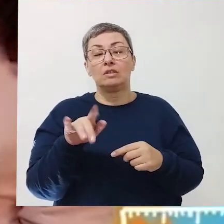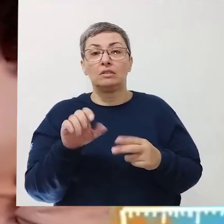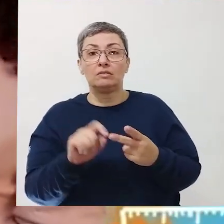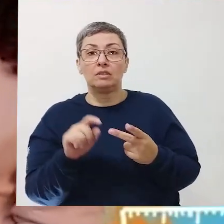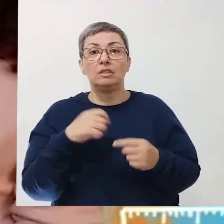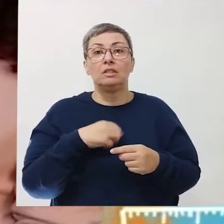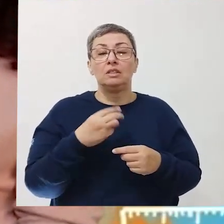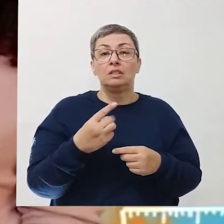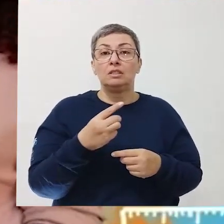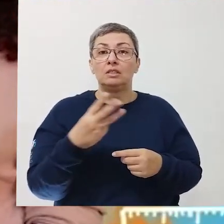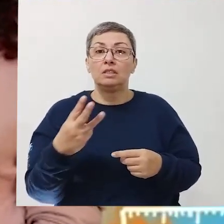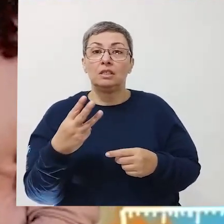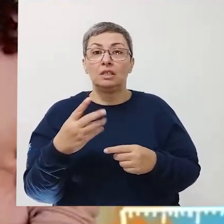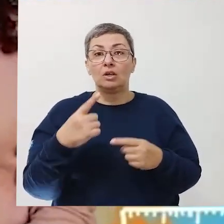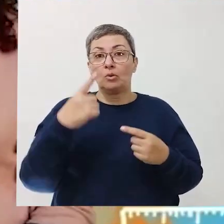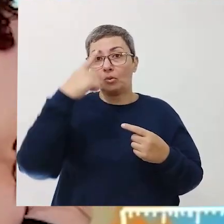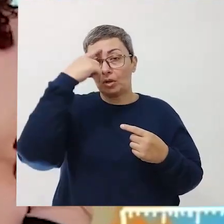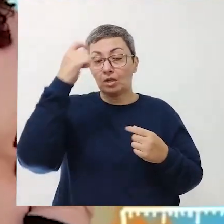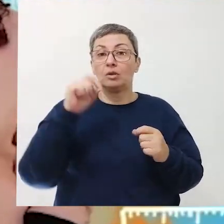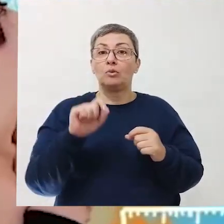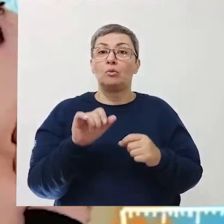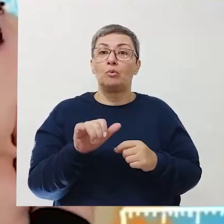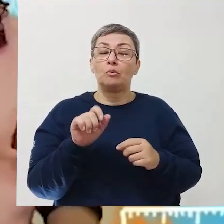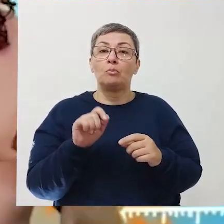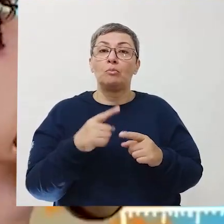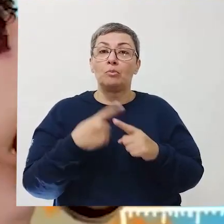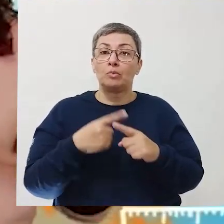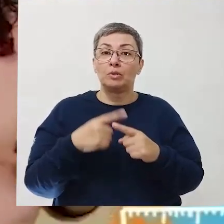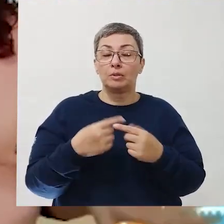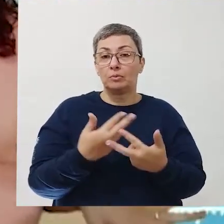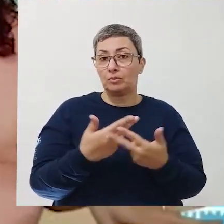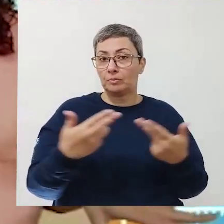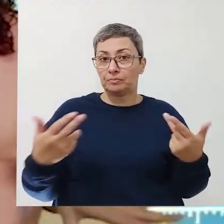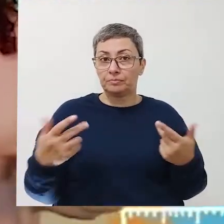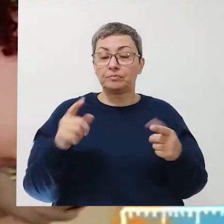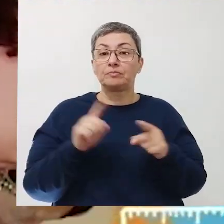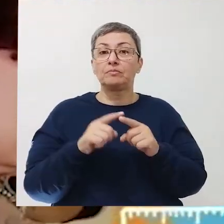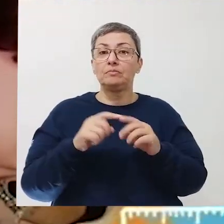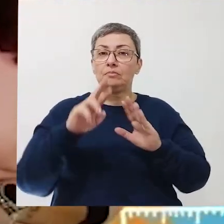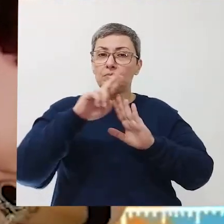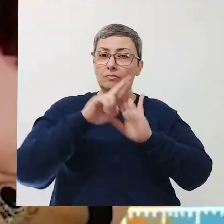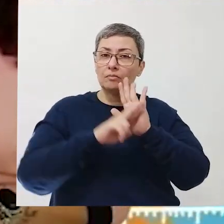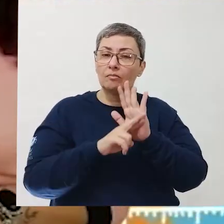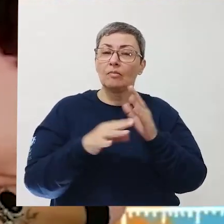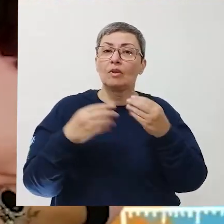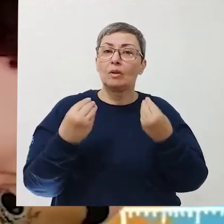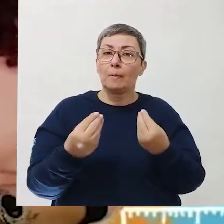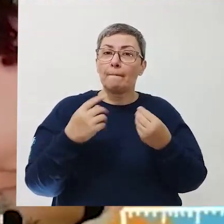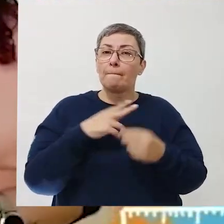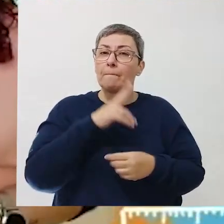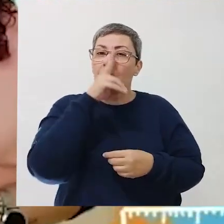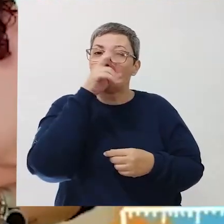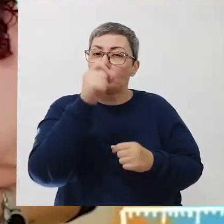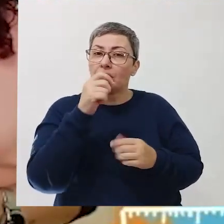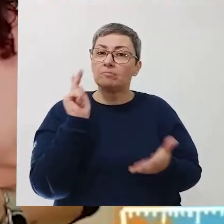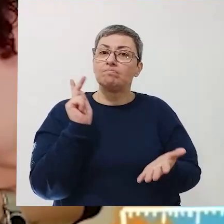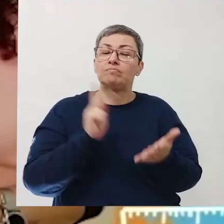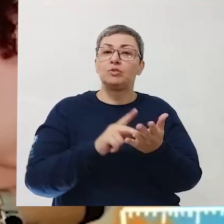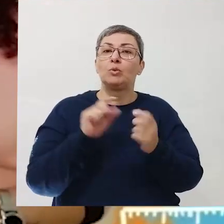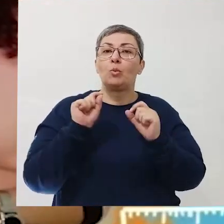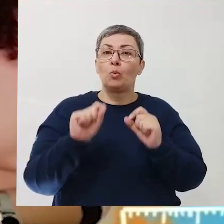verdade nunca é brincadeira E ainda mais Além disso O bullying pode chegar até a agressões